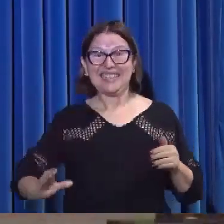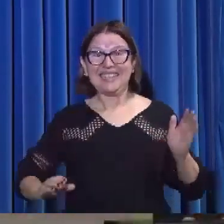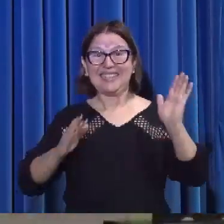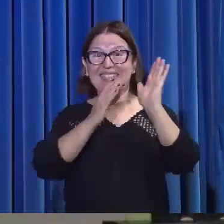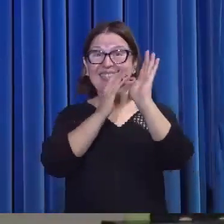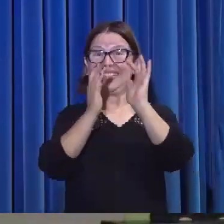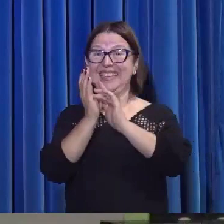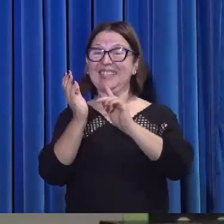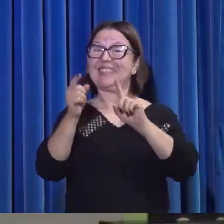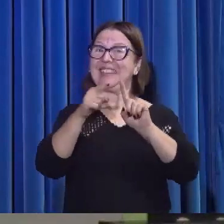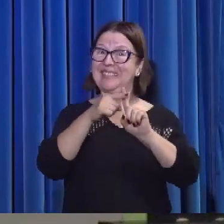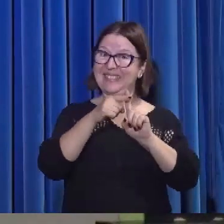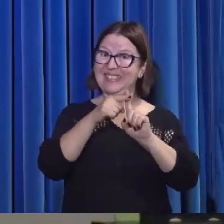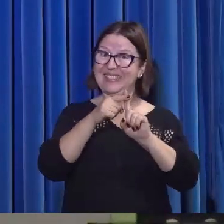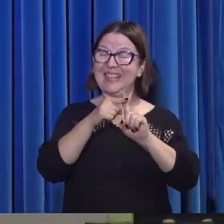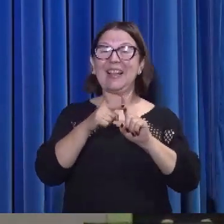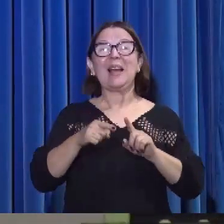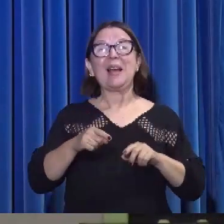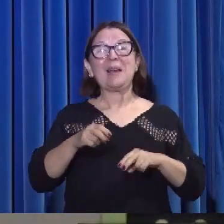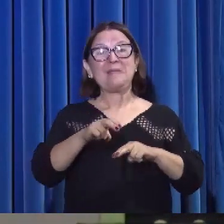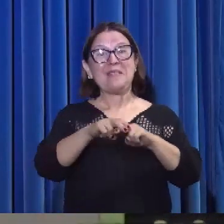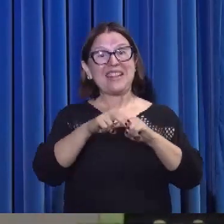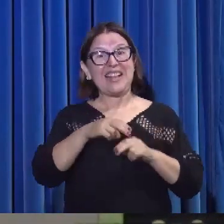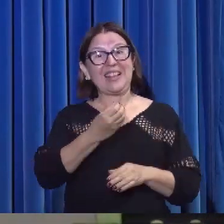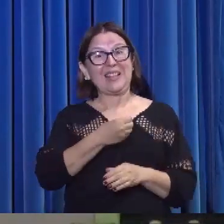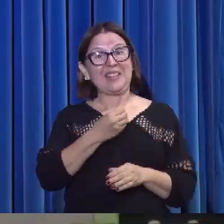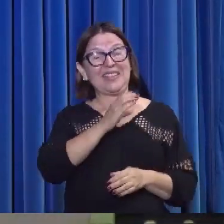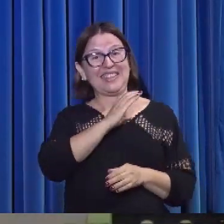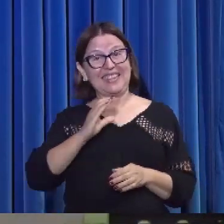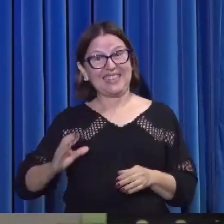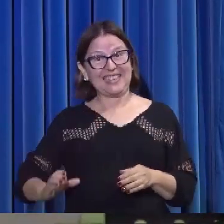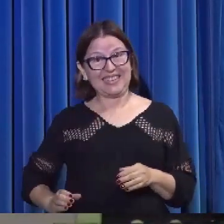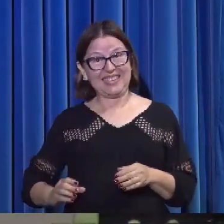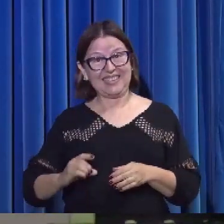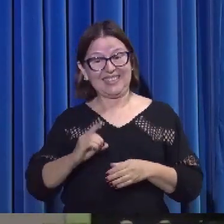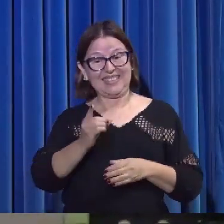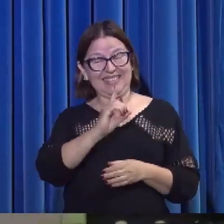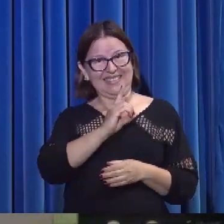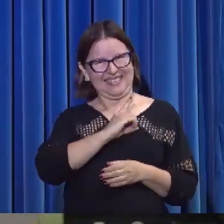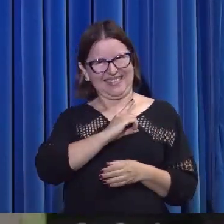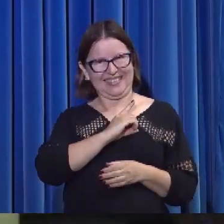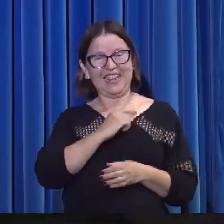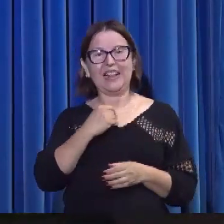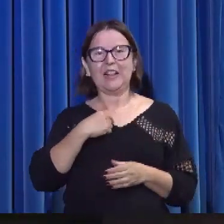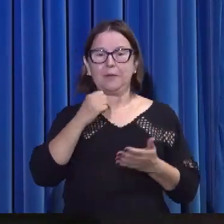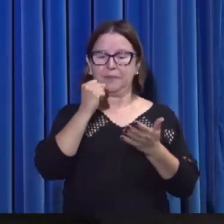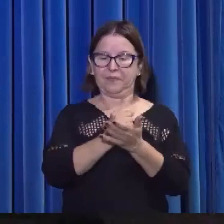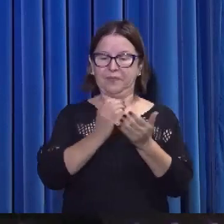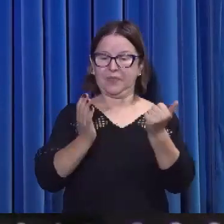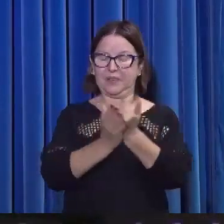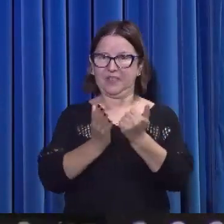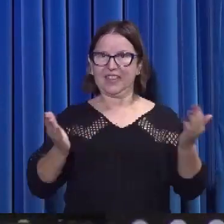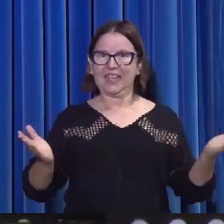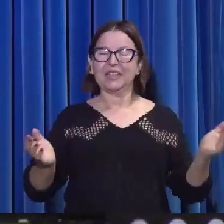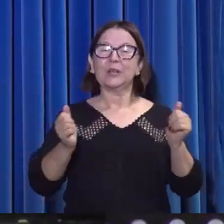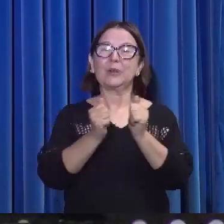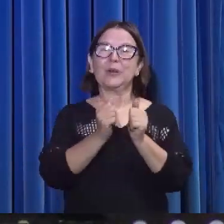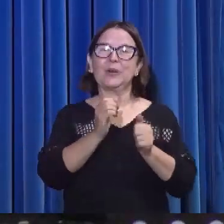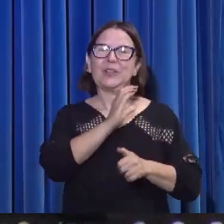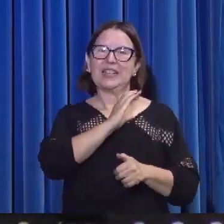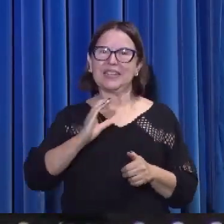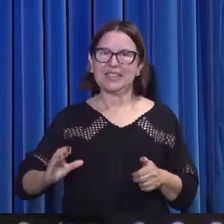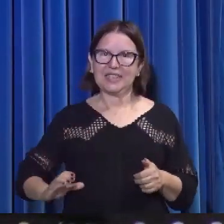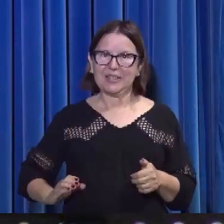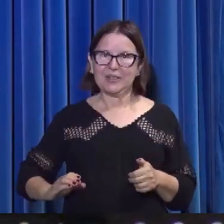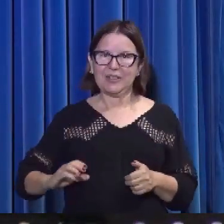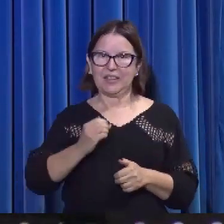por causa da vida dele habitando em nós. Eu estou crucificado com Cristo, disse Paulo, e vivo não mais eu,